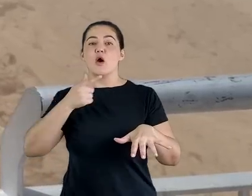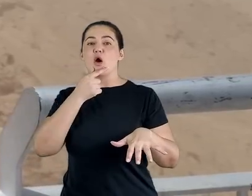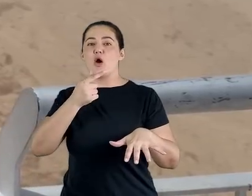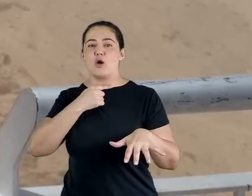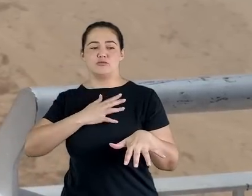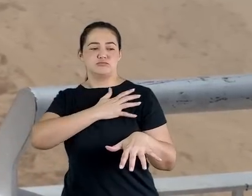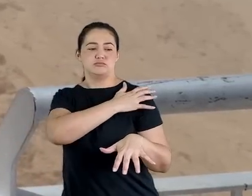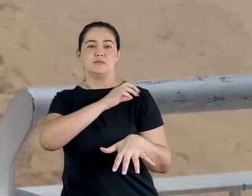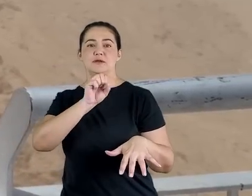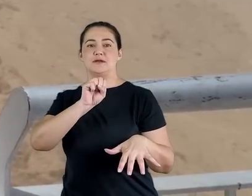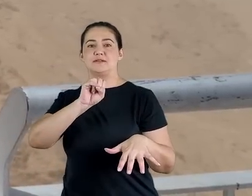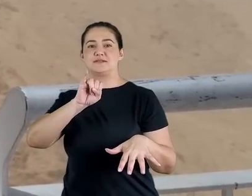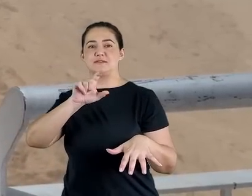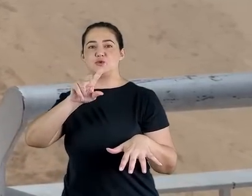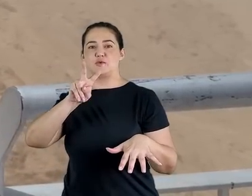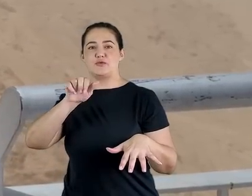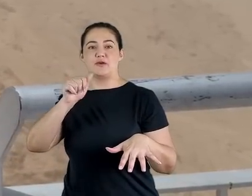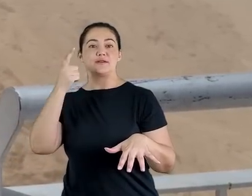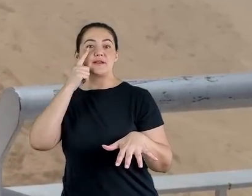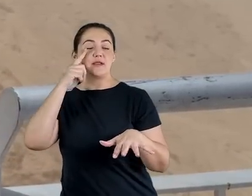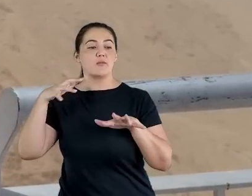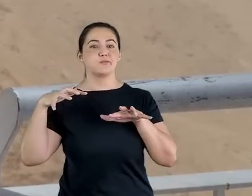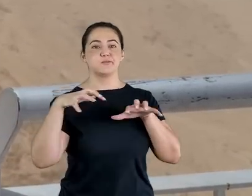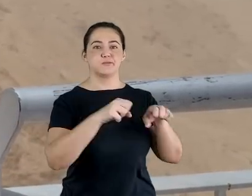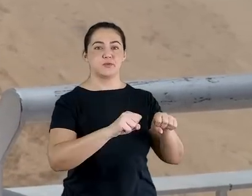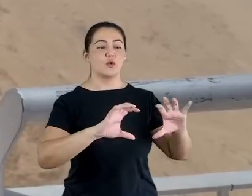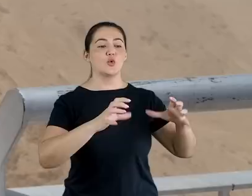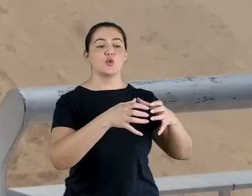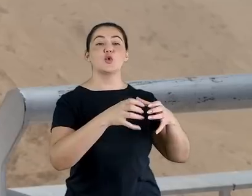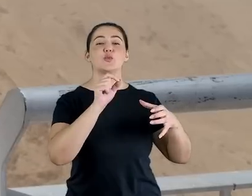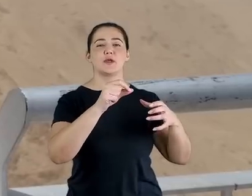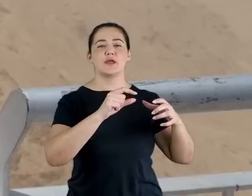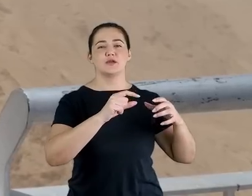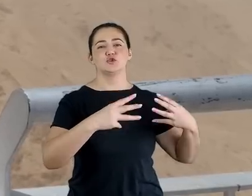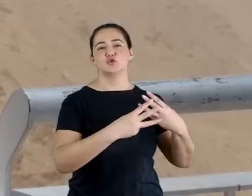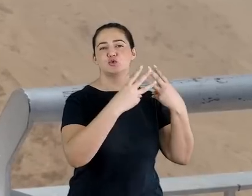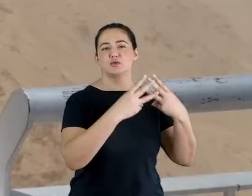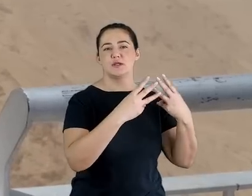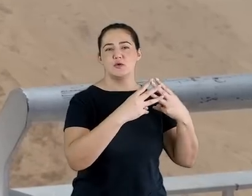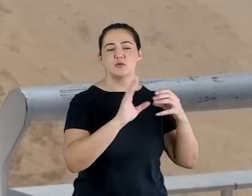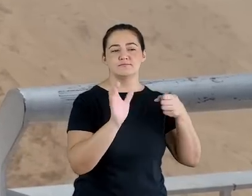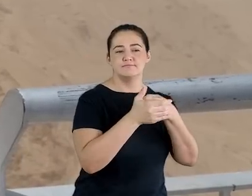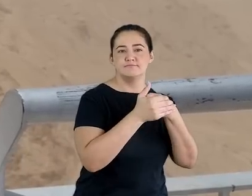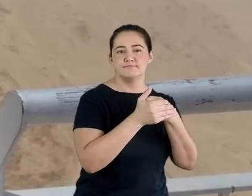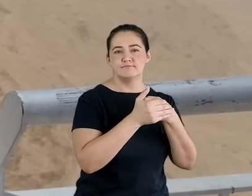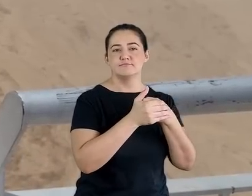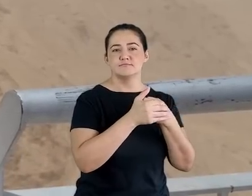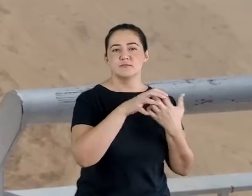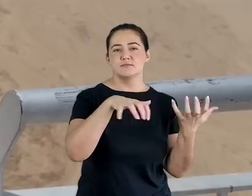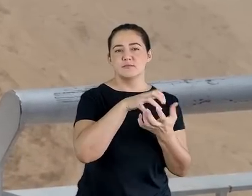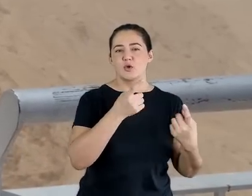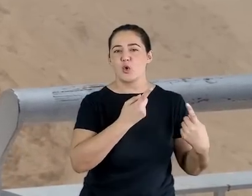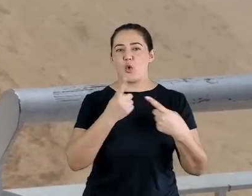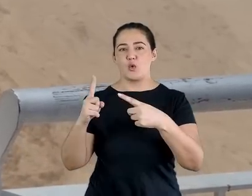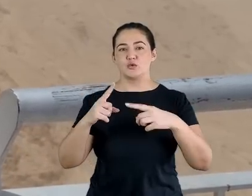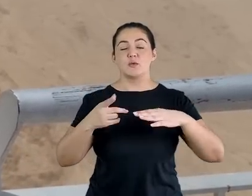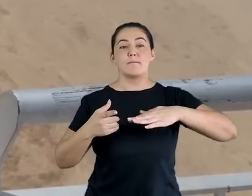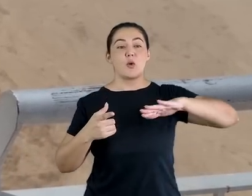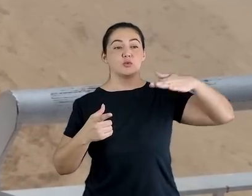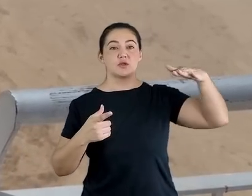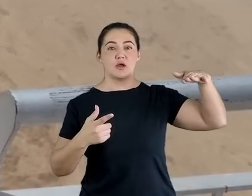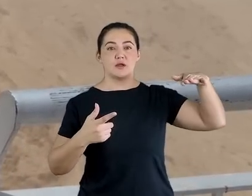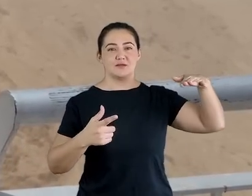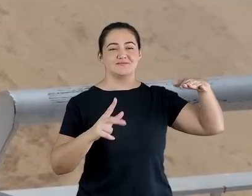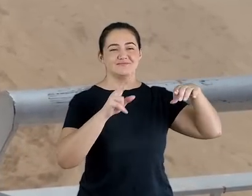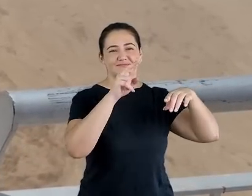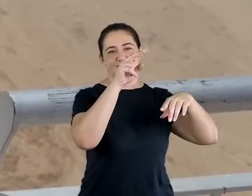para vencer um grupo de rebeldes que estavam amotinados aqui em cima da montanha. Esta